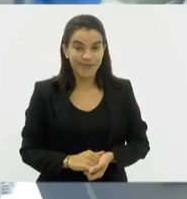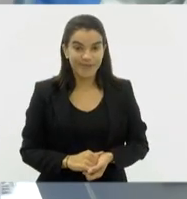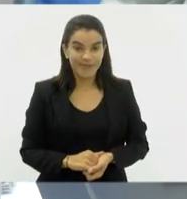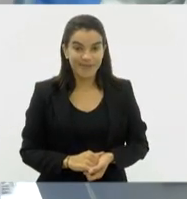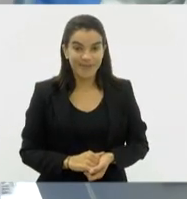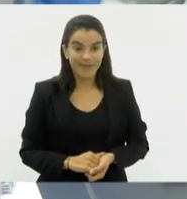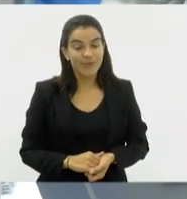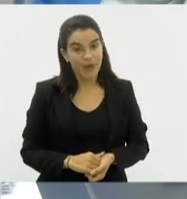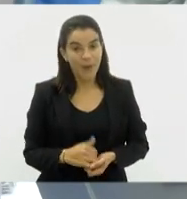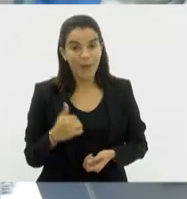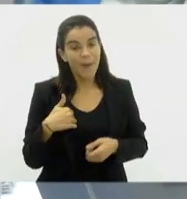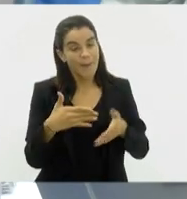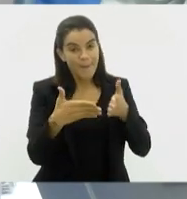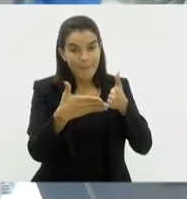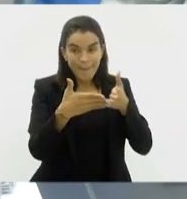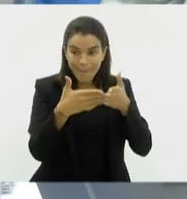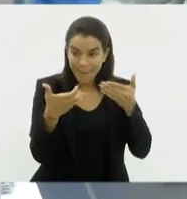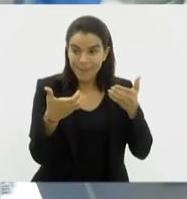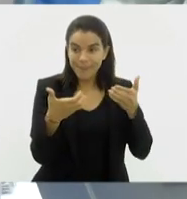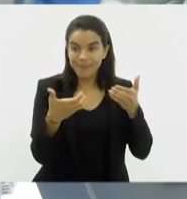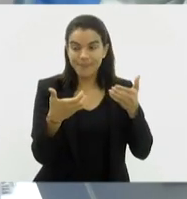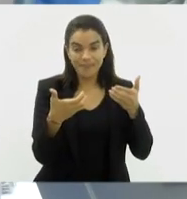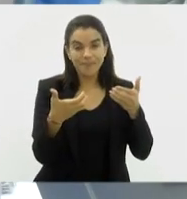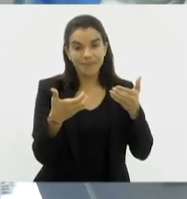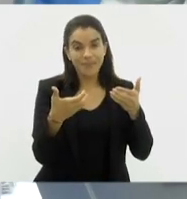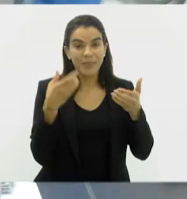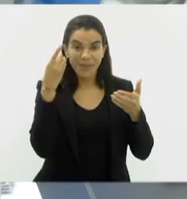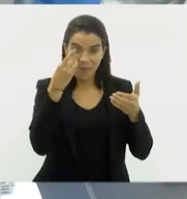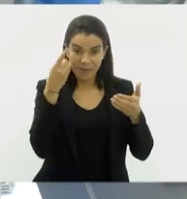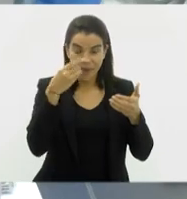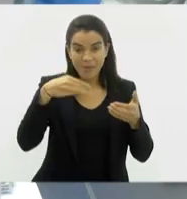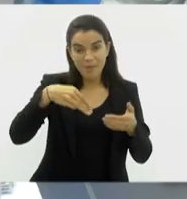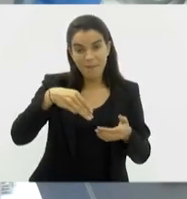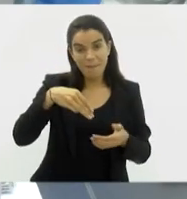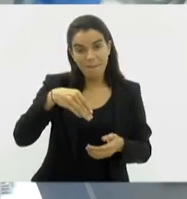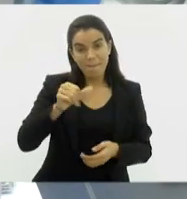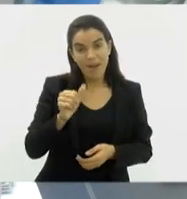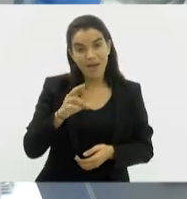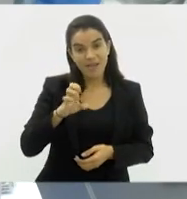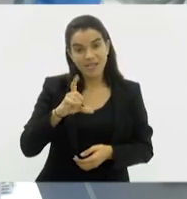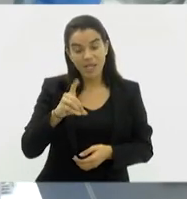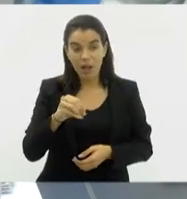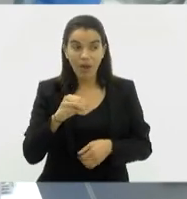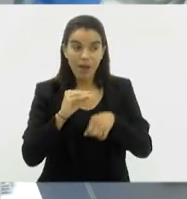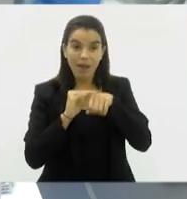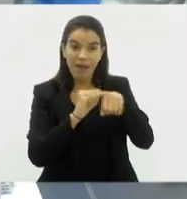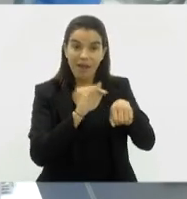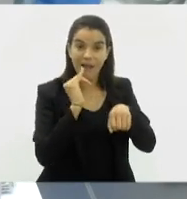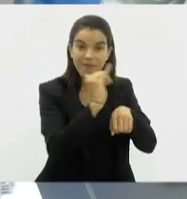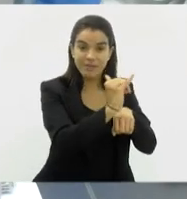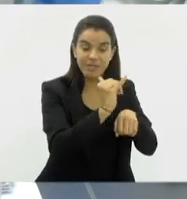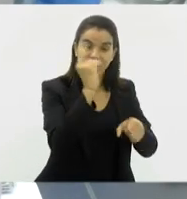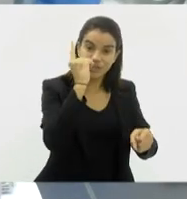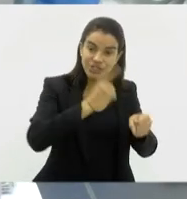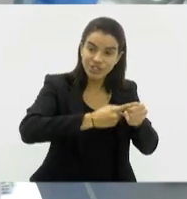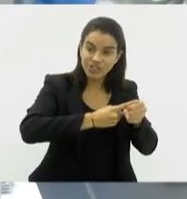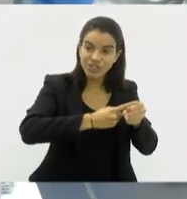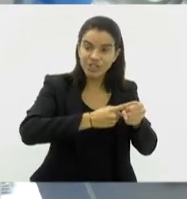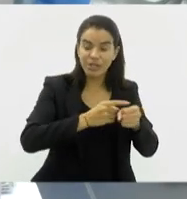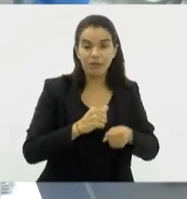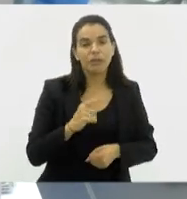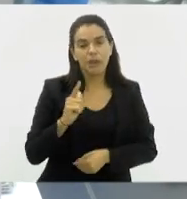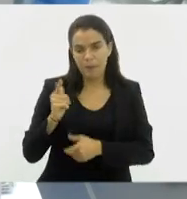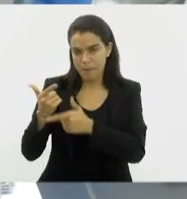gente até solicitou para que o deputado Marcelo Dino pudesse dizer pro senhor desligar de fato estamos tendo um